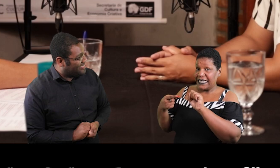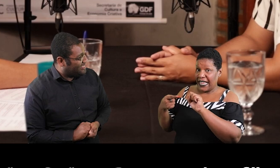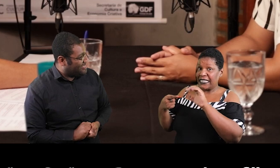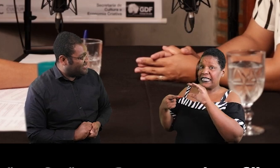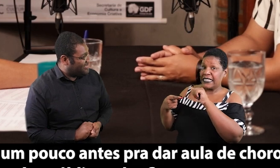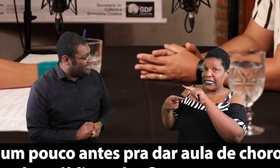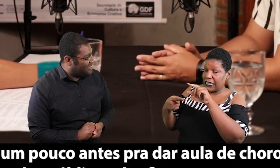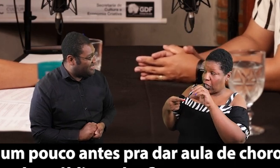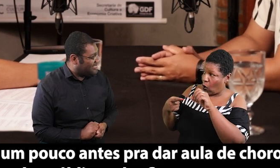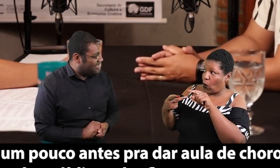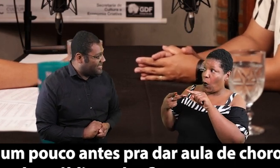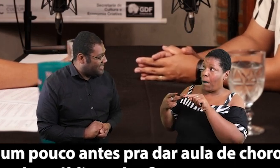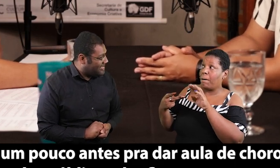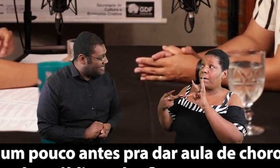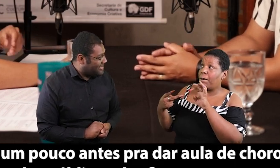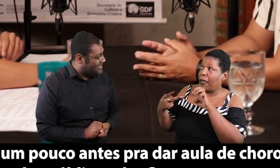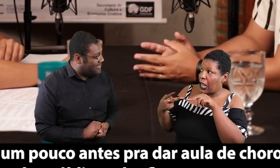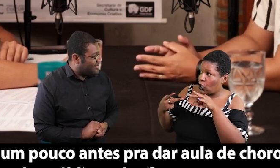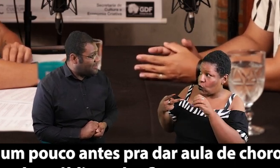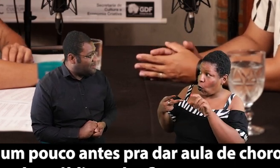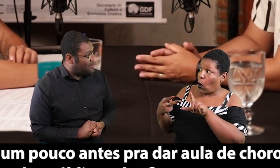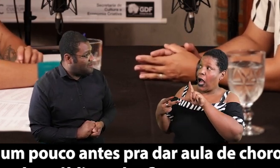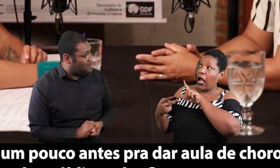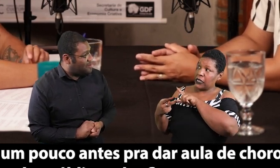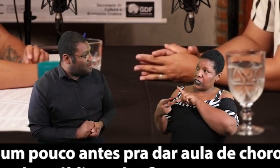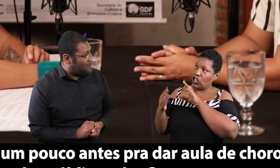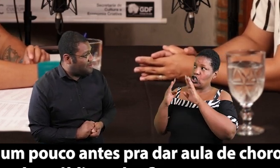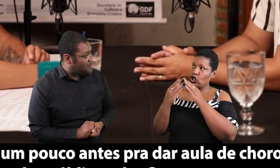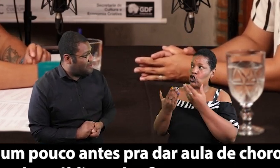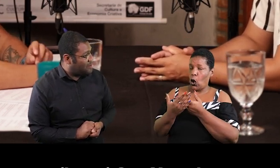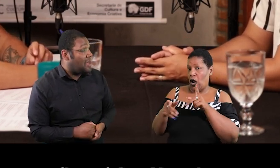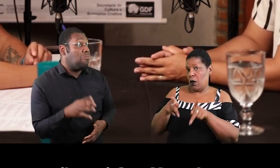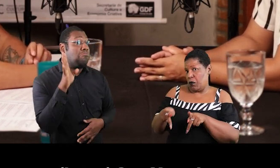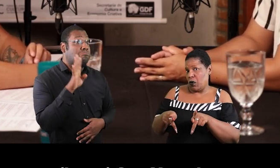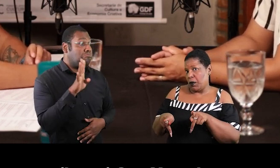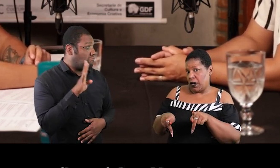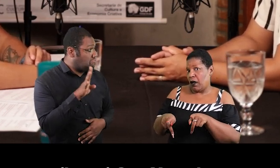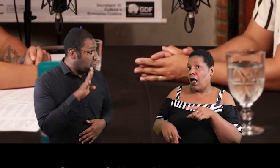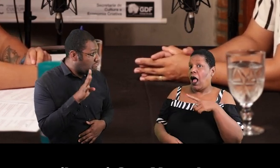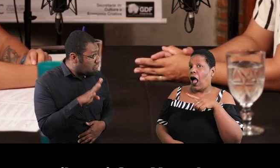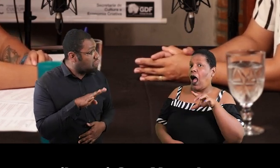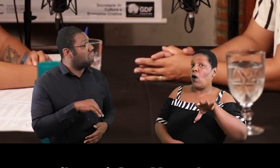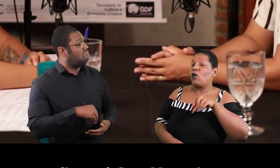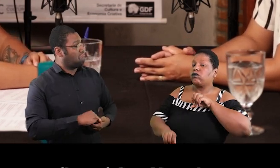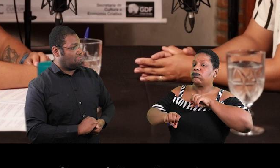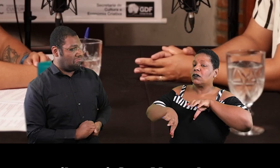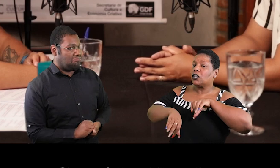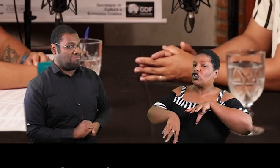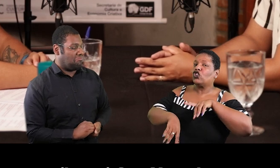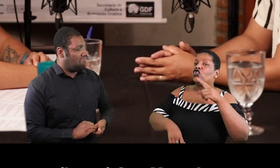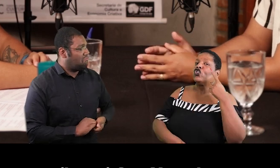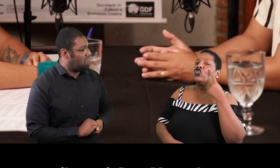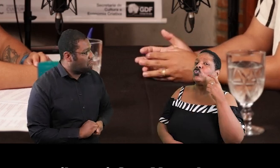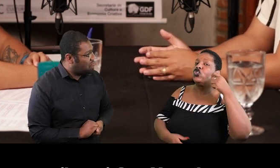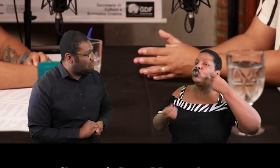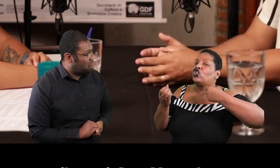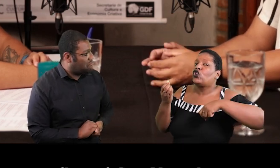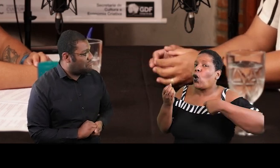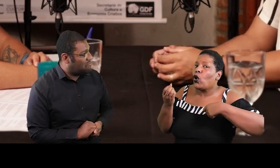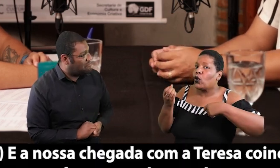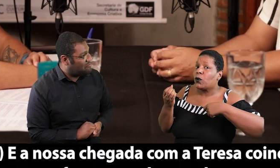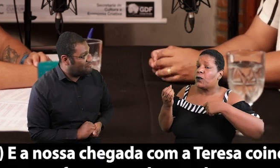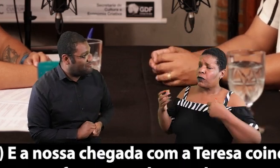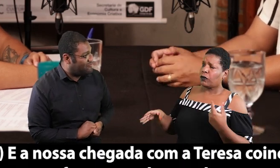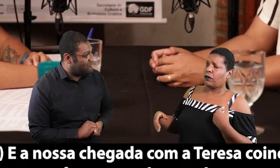seu filho, foi um pouco antes para dar aula de choro nas escolas públicas. Que massa. Eles ficaram um tempo lá. E a nossa chegada